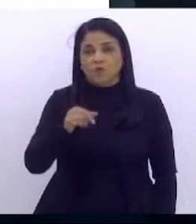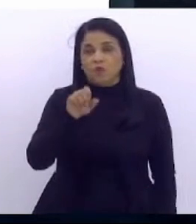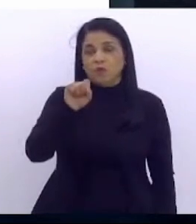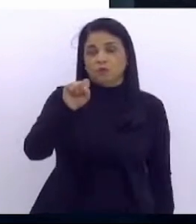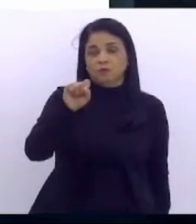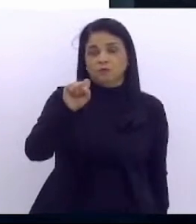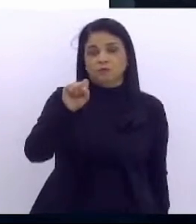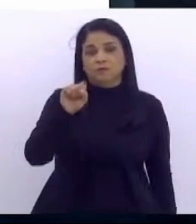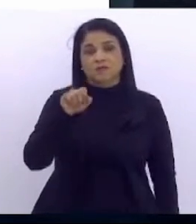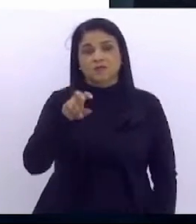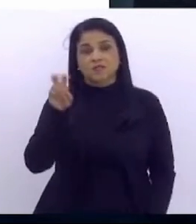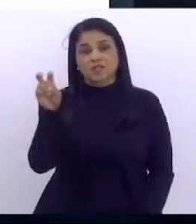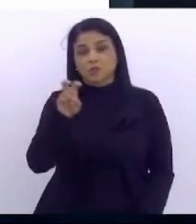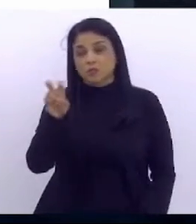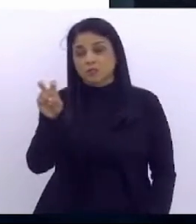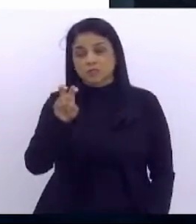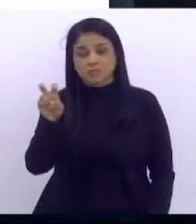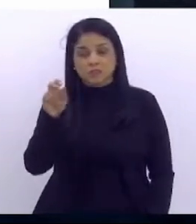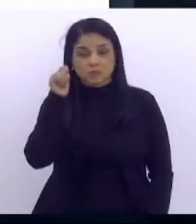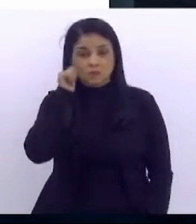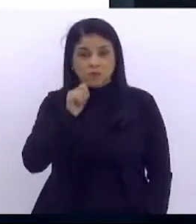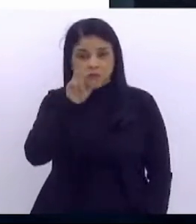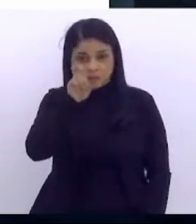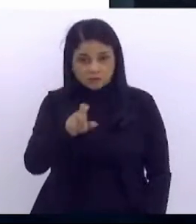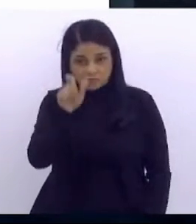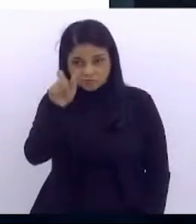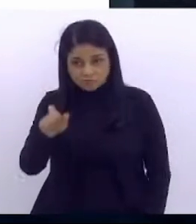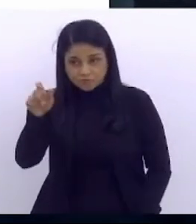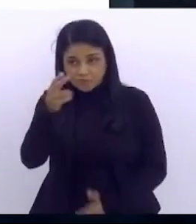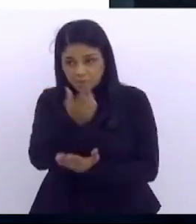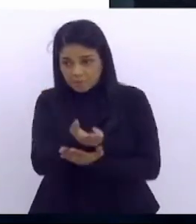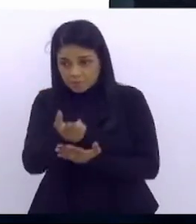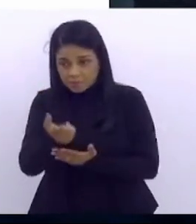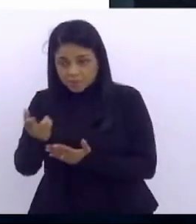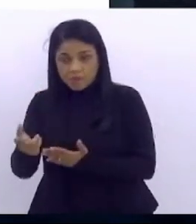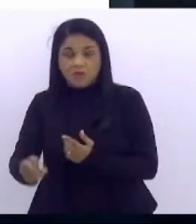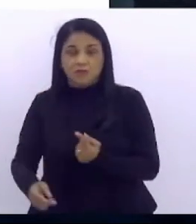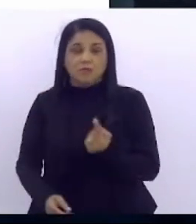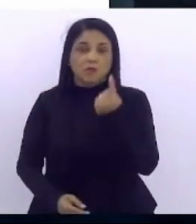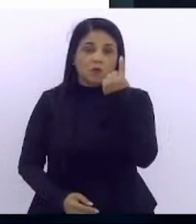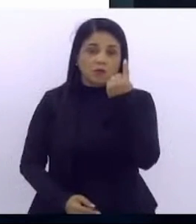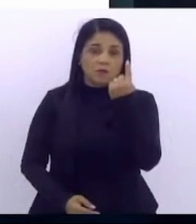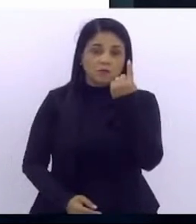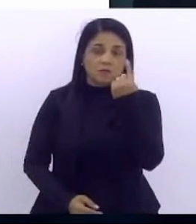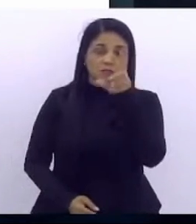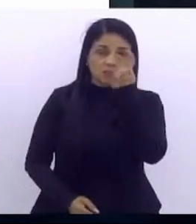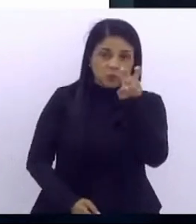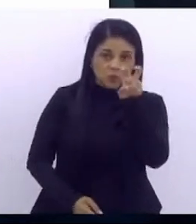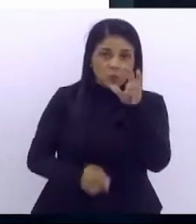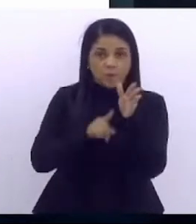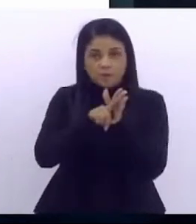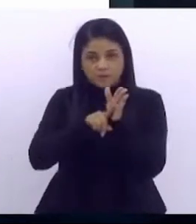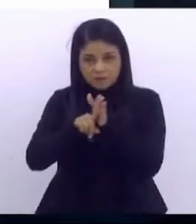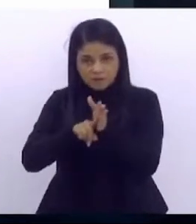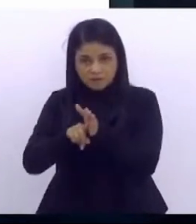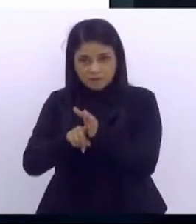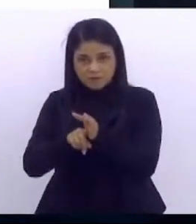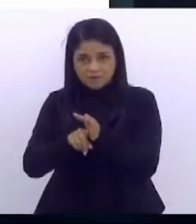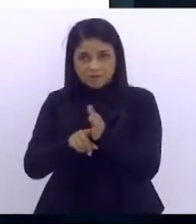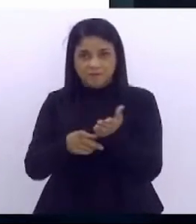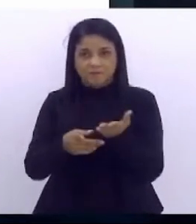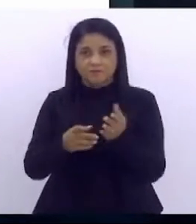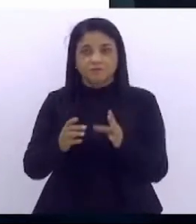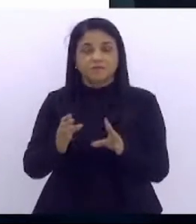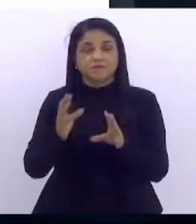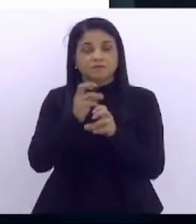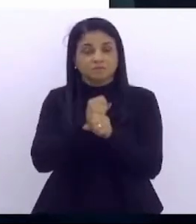Porque era 55 mulheres internadas para cada 100 pesquisadas. Então, daria 1,8. Então, o exercício que eu